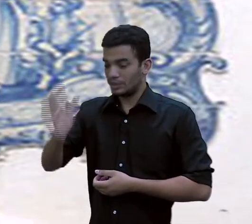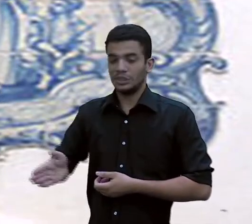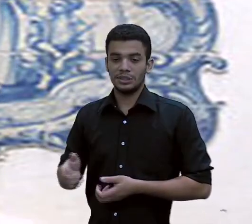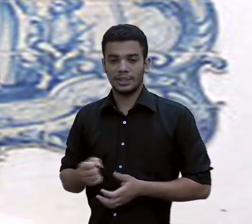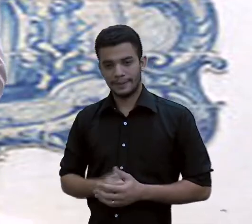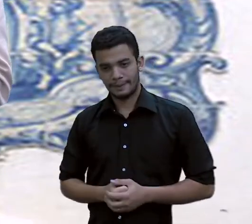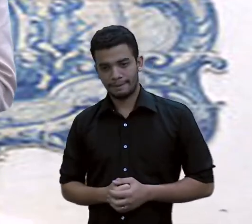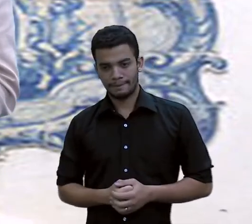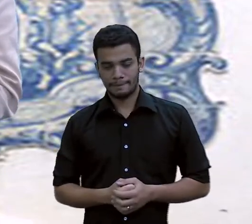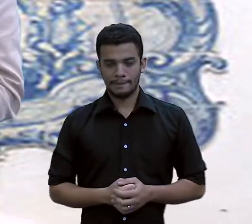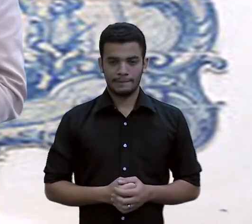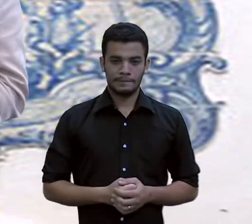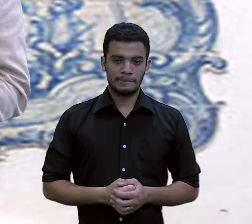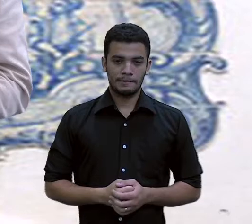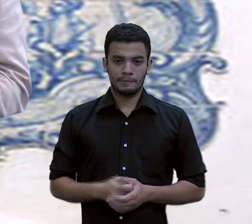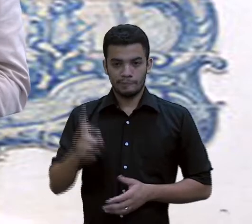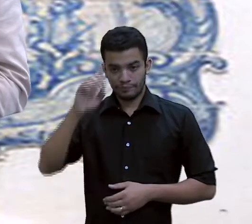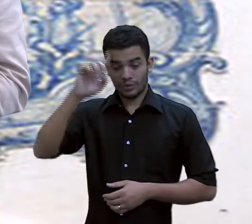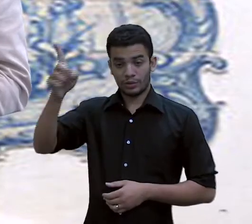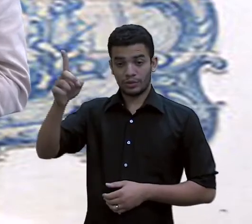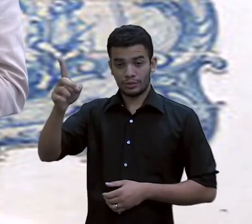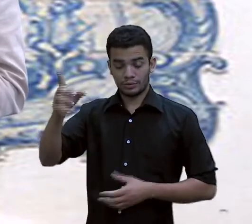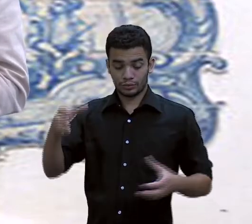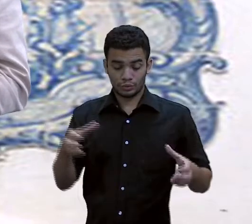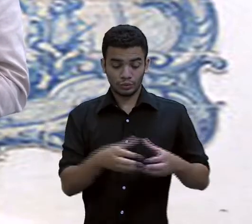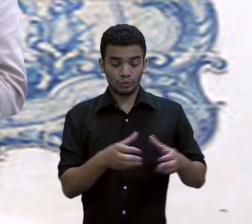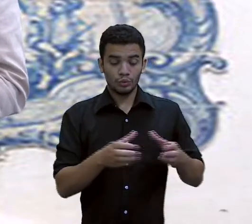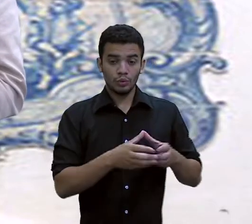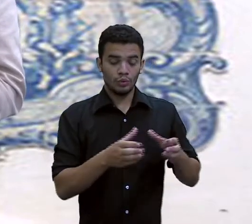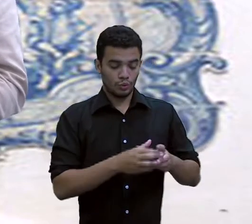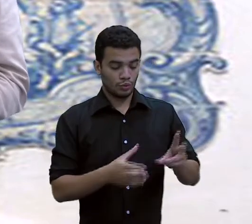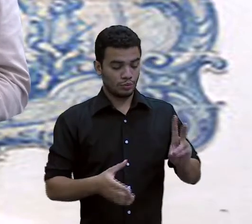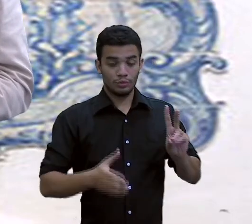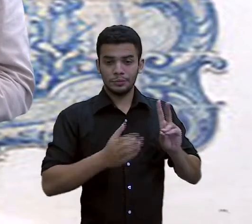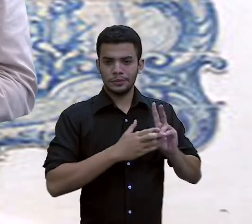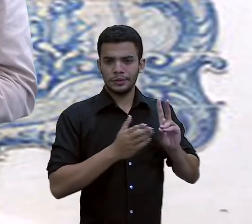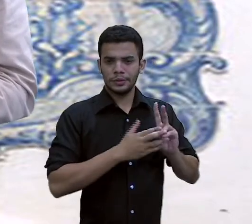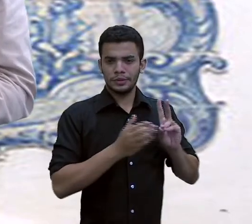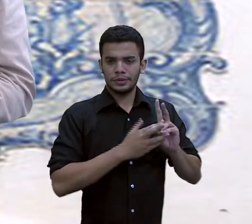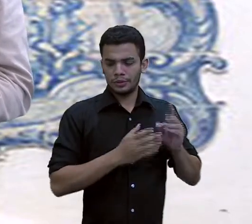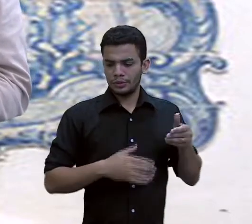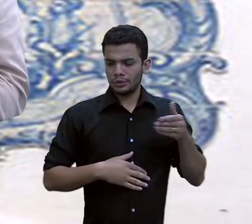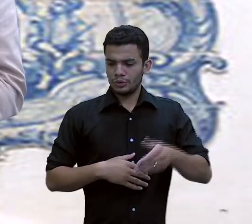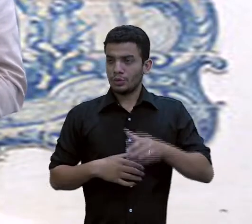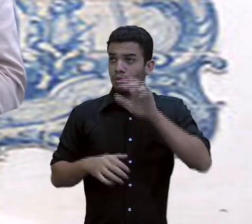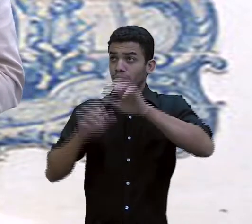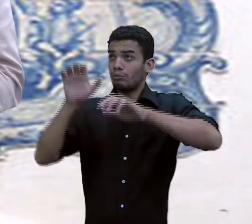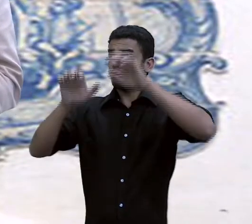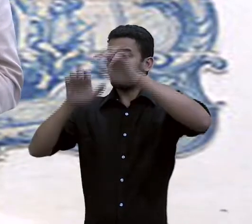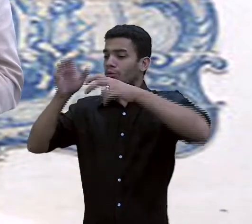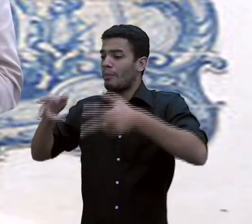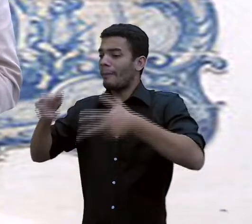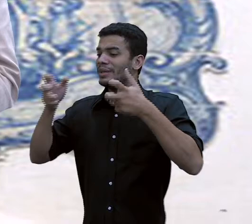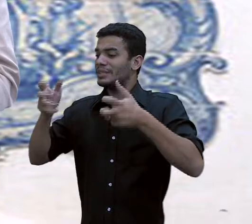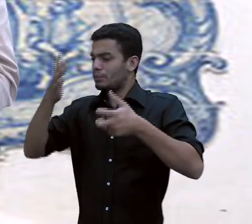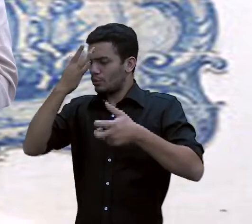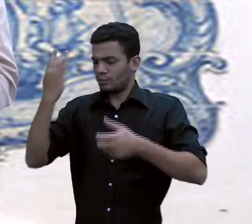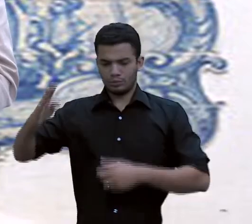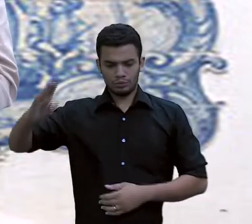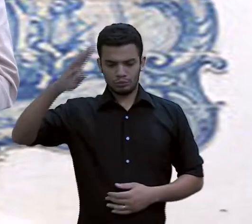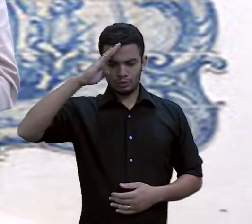de 7 de agosto, um grupo de guaranis escalou a paliçada e degolou os sentinelas.